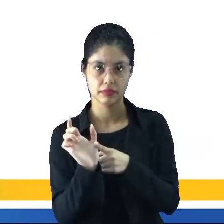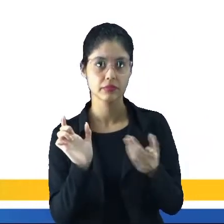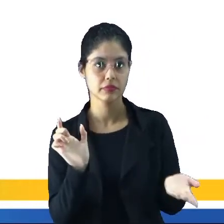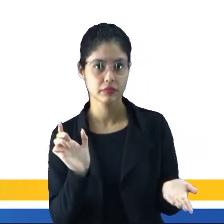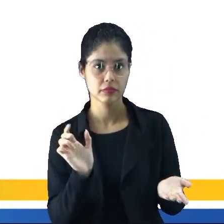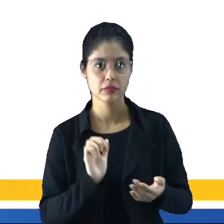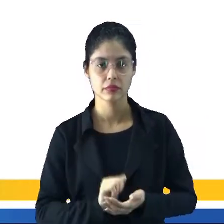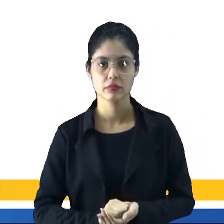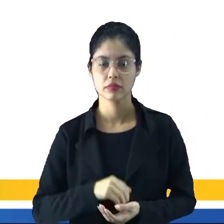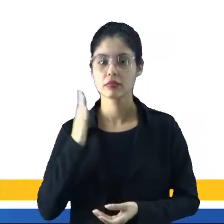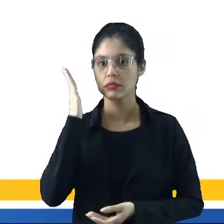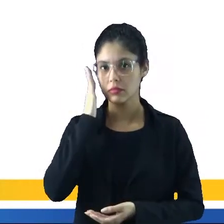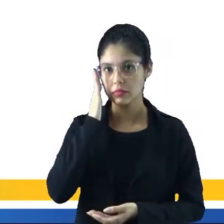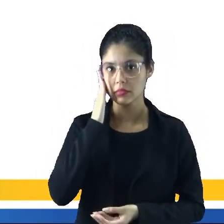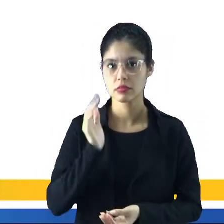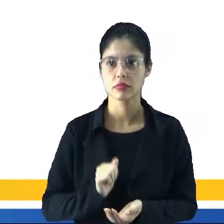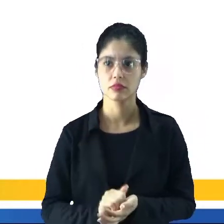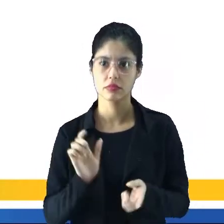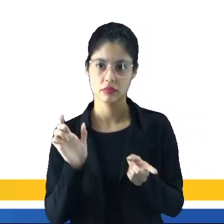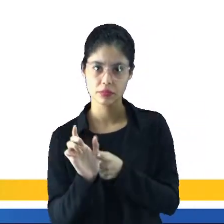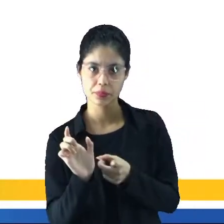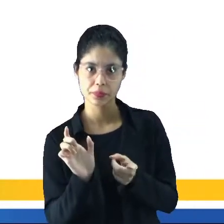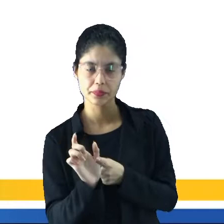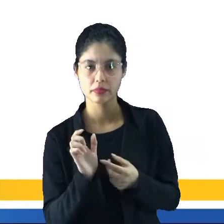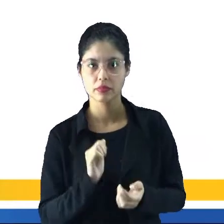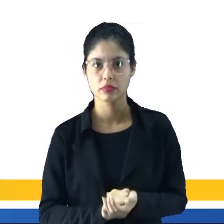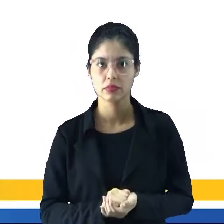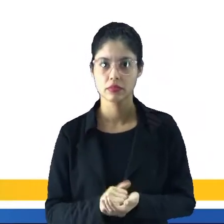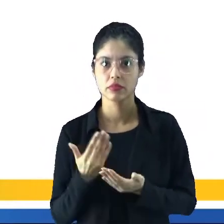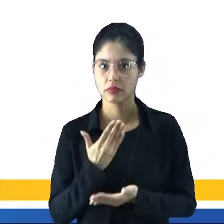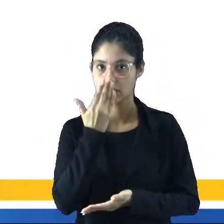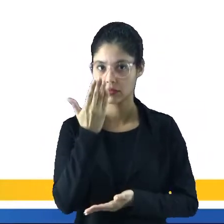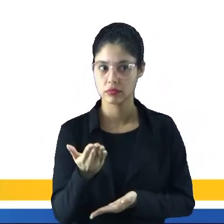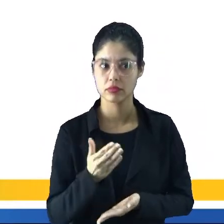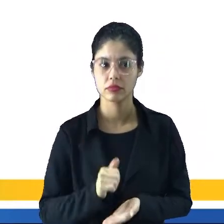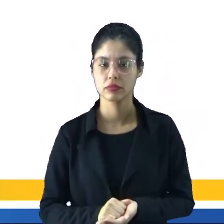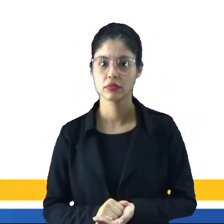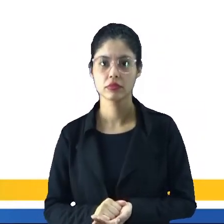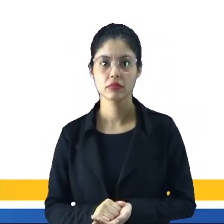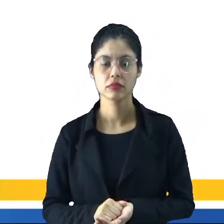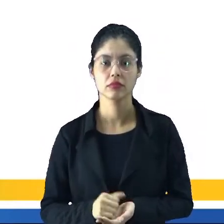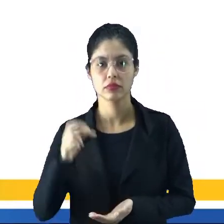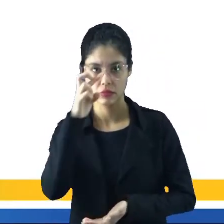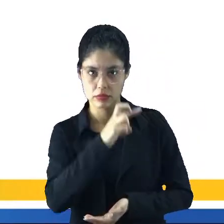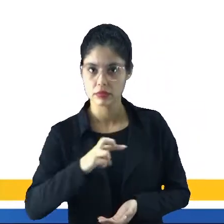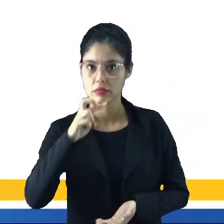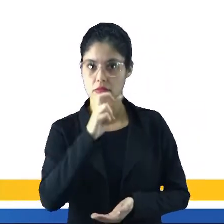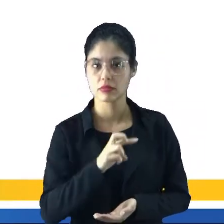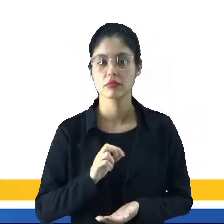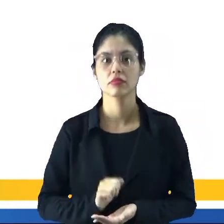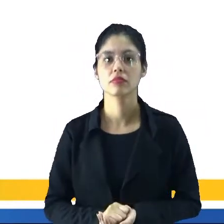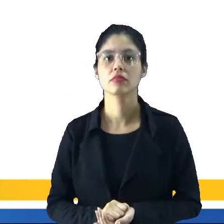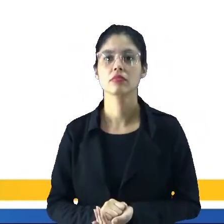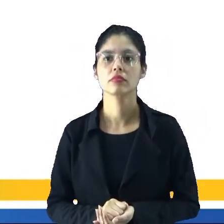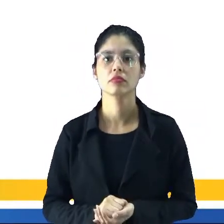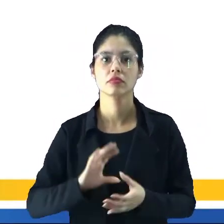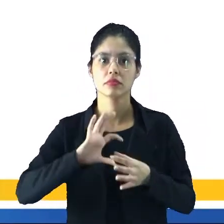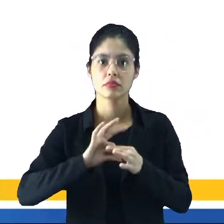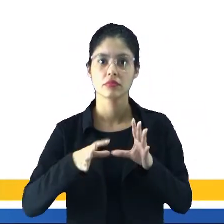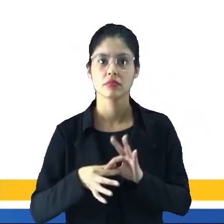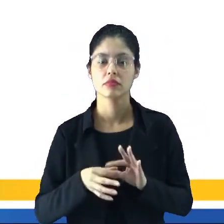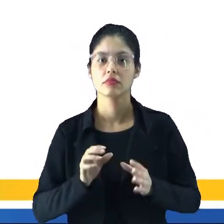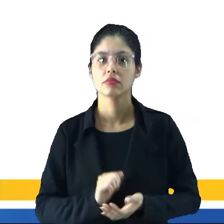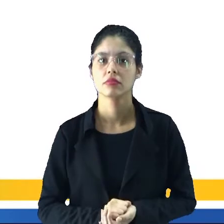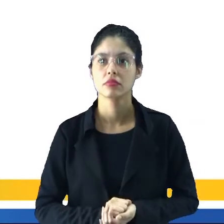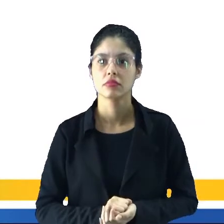palavra. Compreensão das palavras perante a análise do